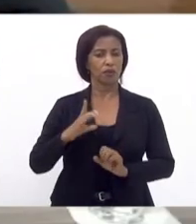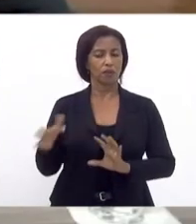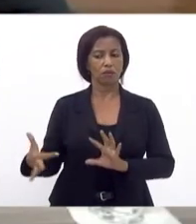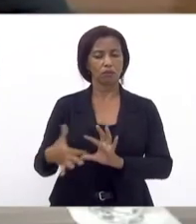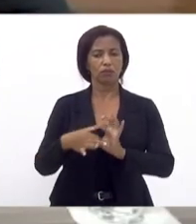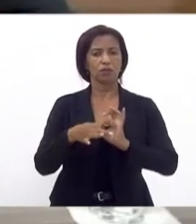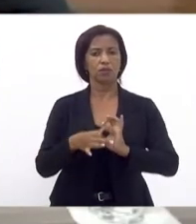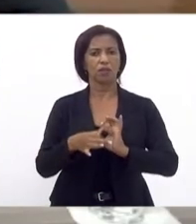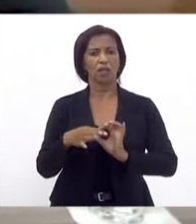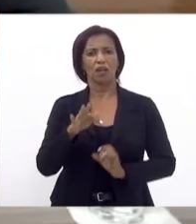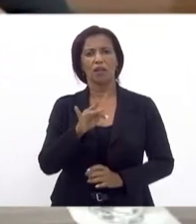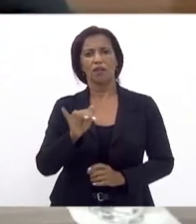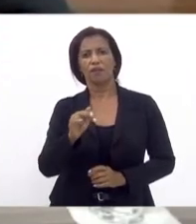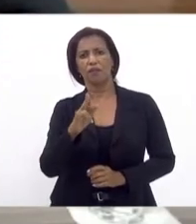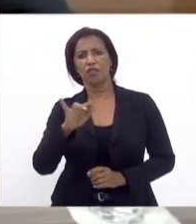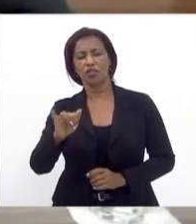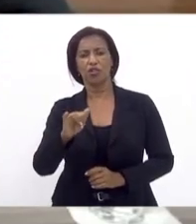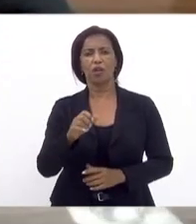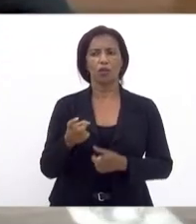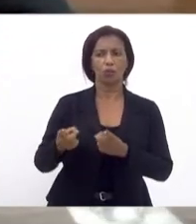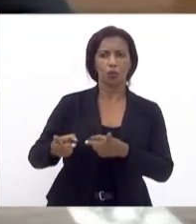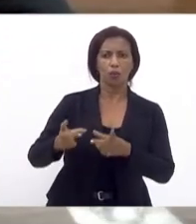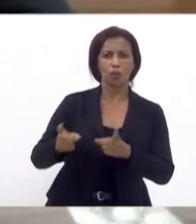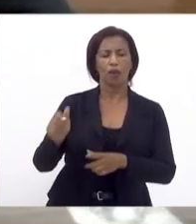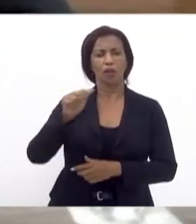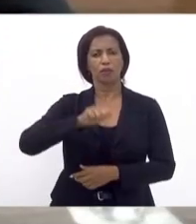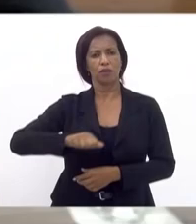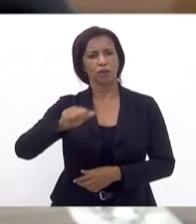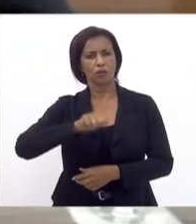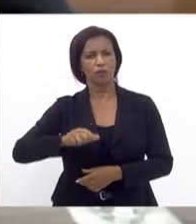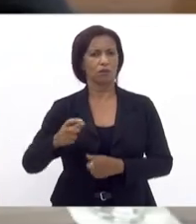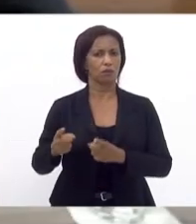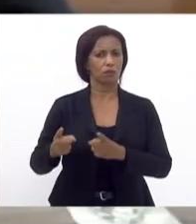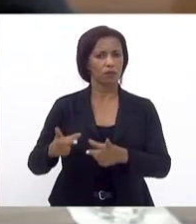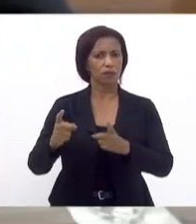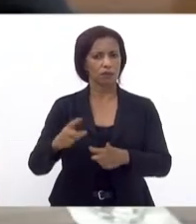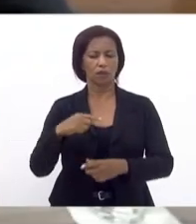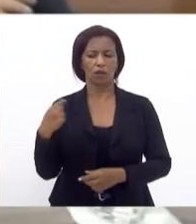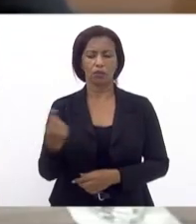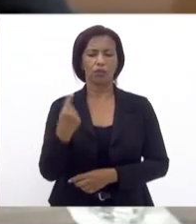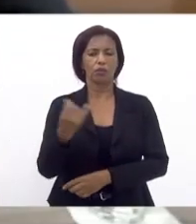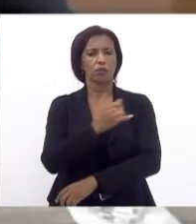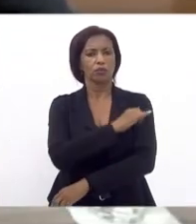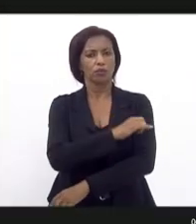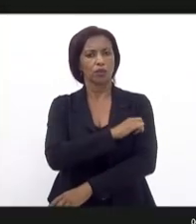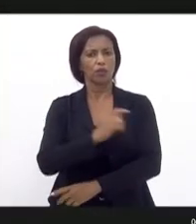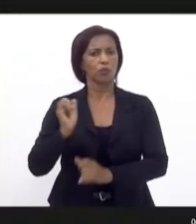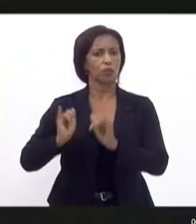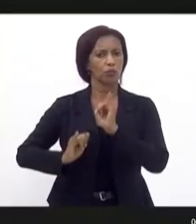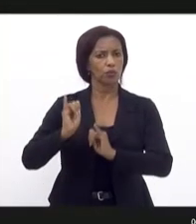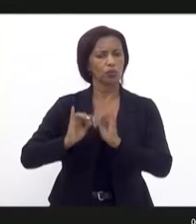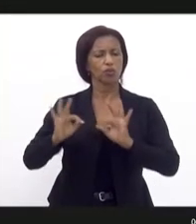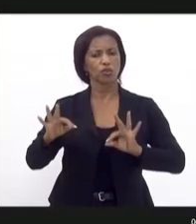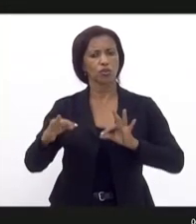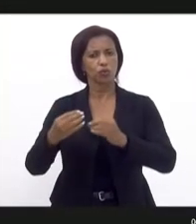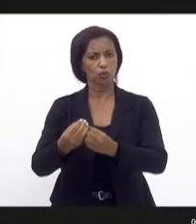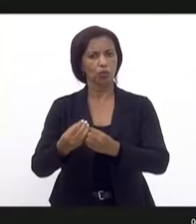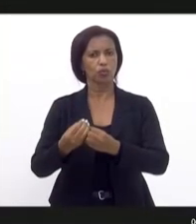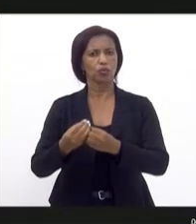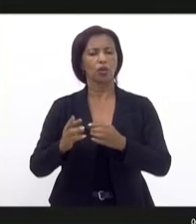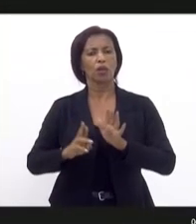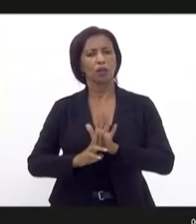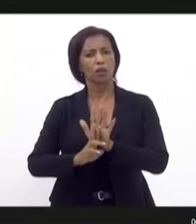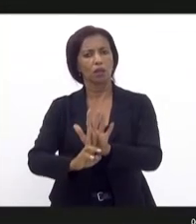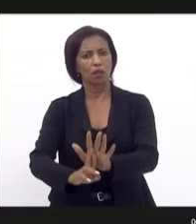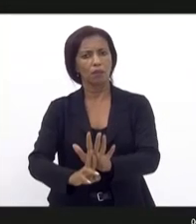unidade da Firjan, da FEComércio, da Associação Comercial, do nosso Rio Indústria, de todas as entidades que